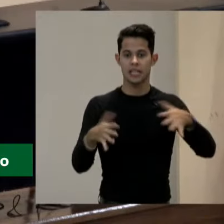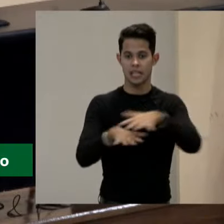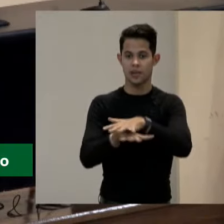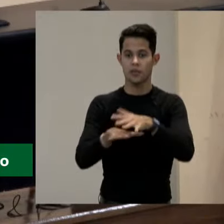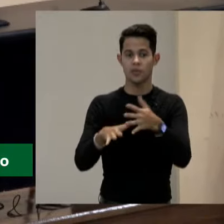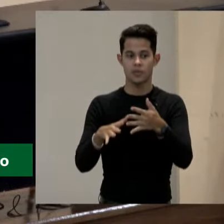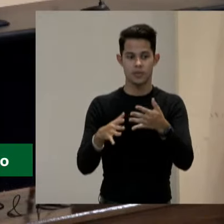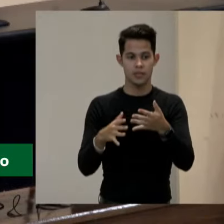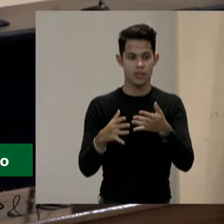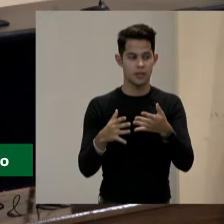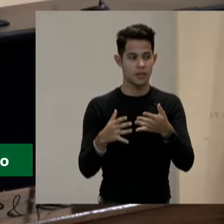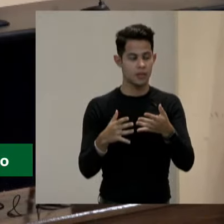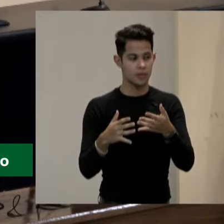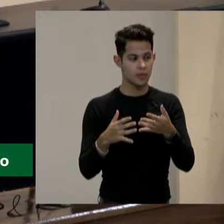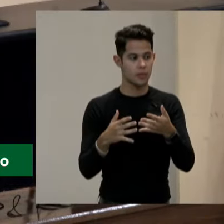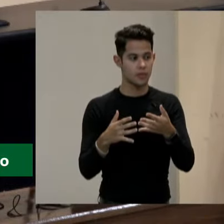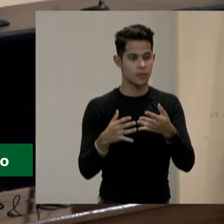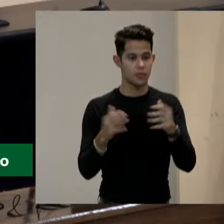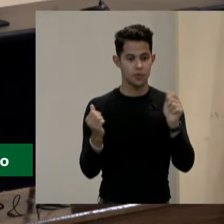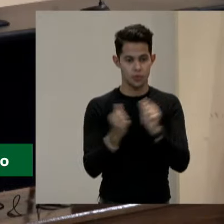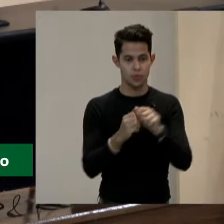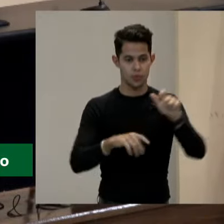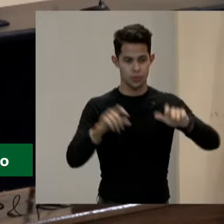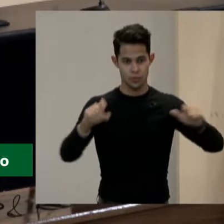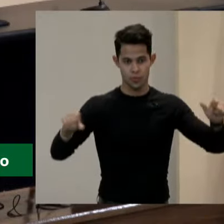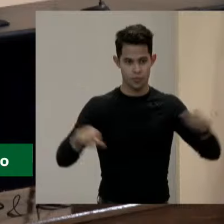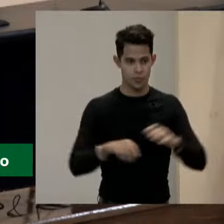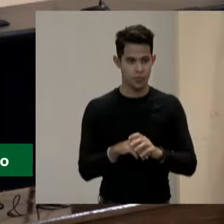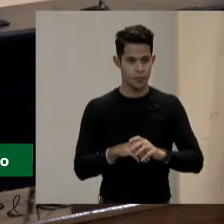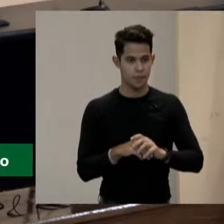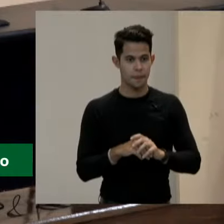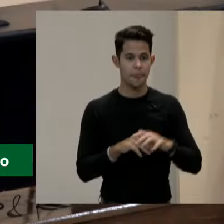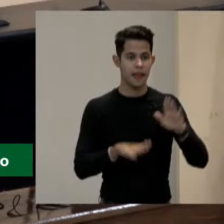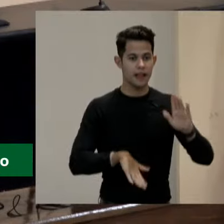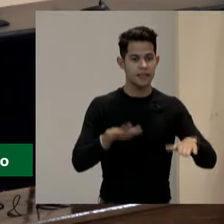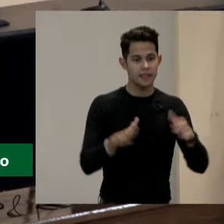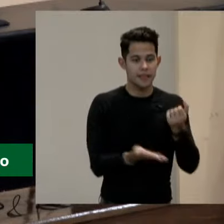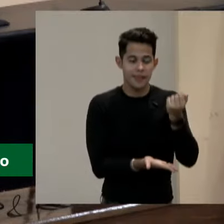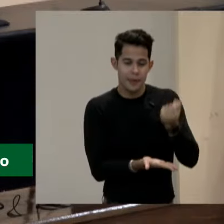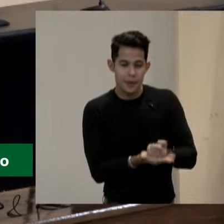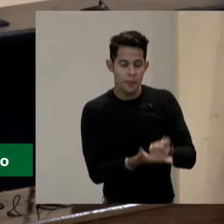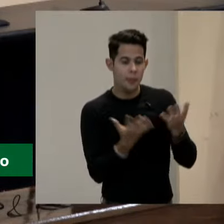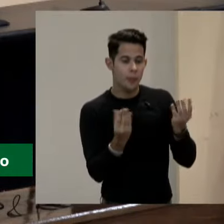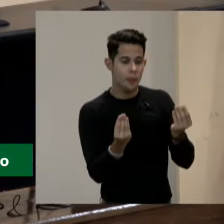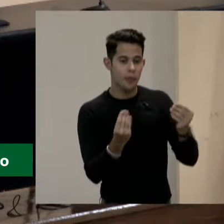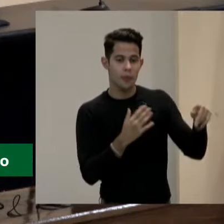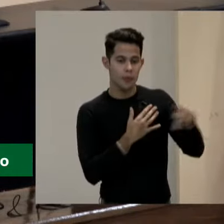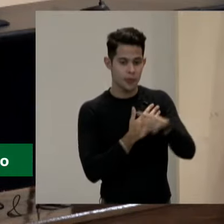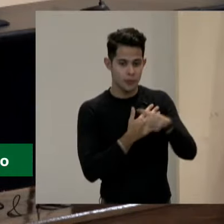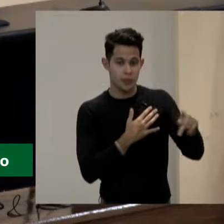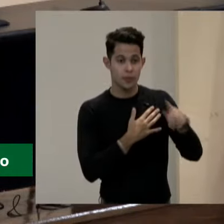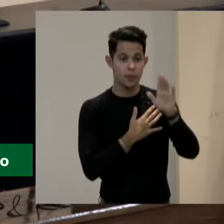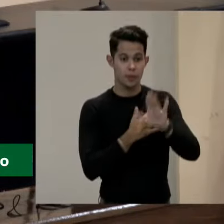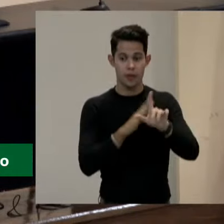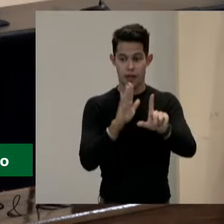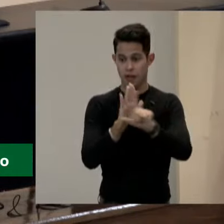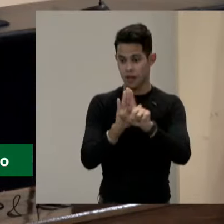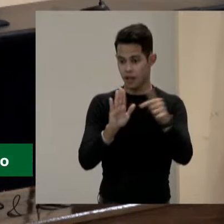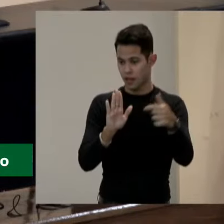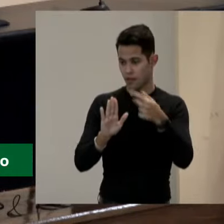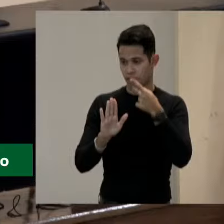educacional, em cima dos professores. A gente sobrecarrega demais os professores e a legislação não diz